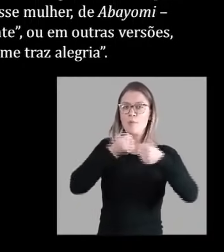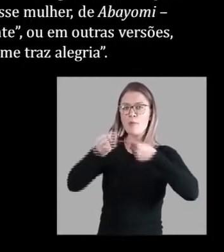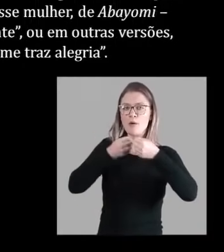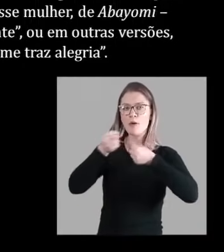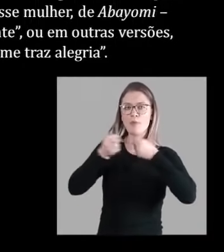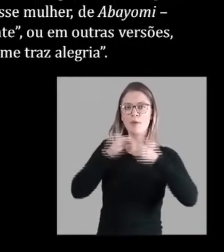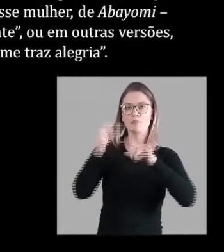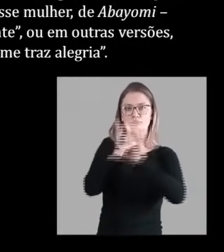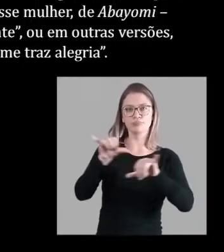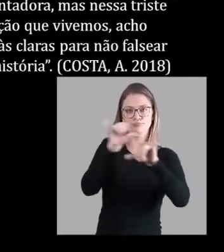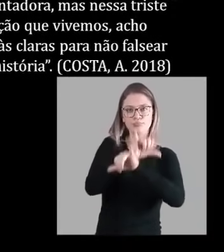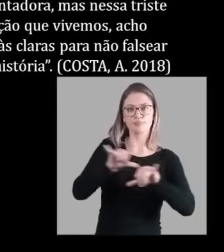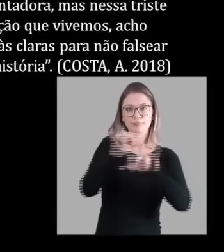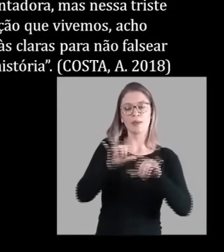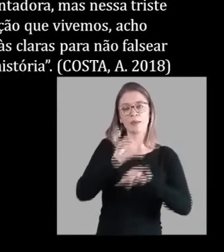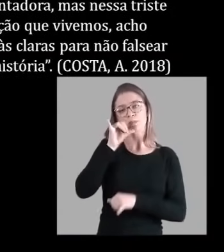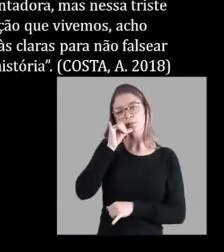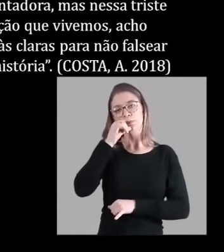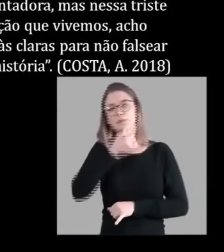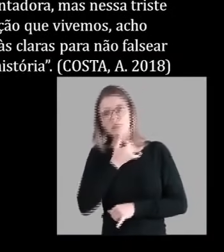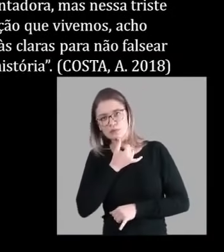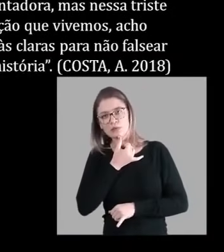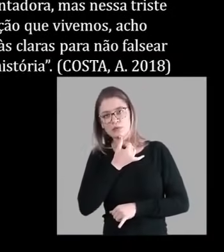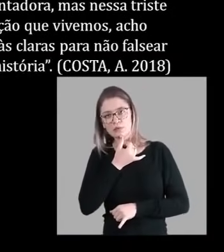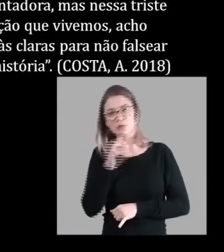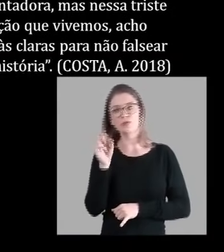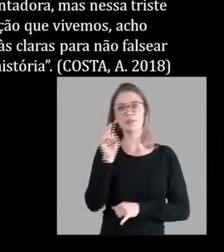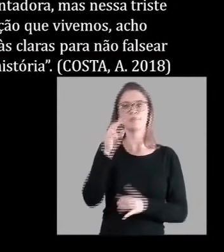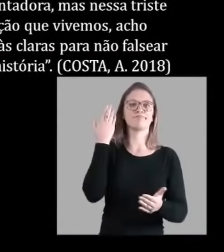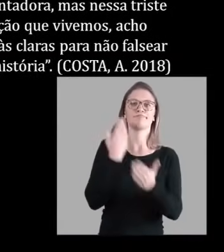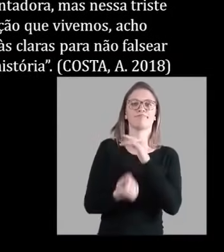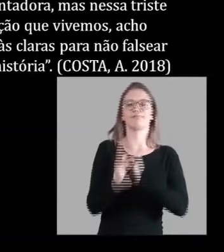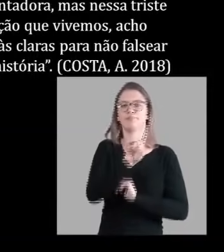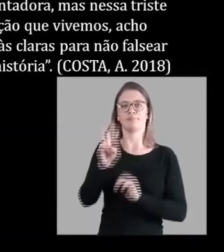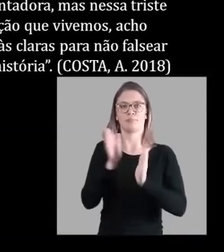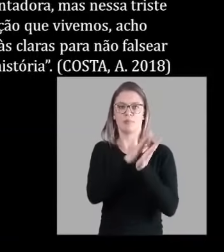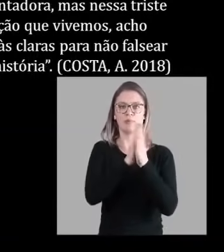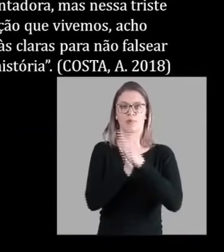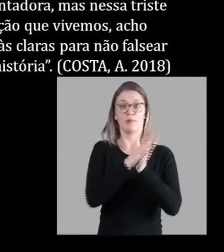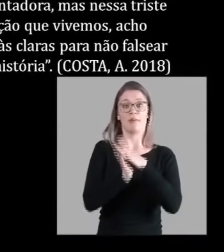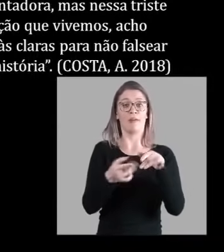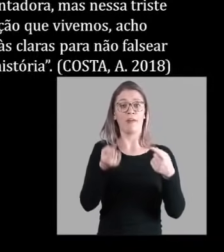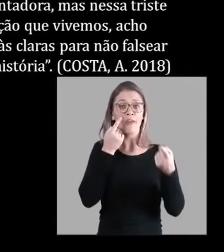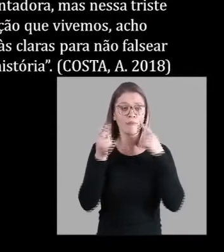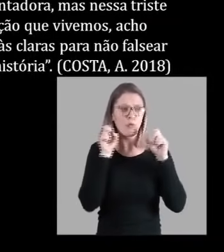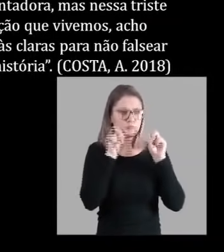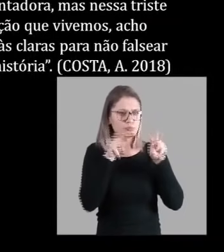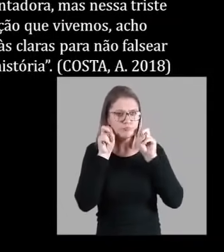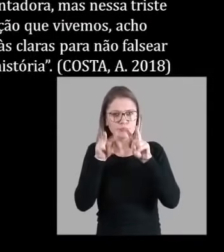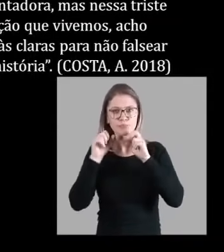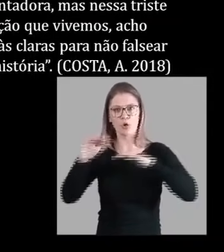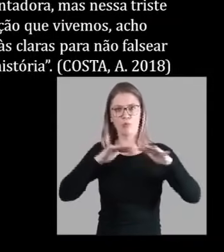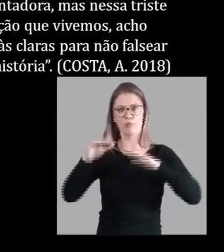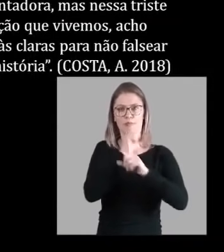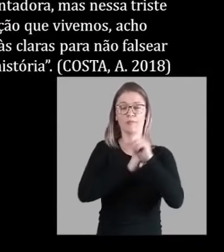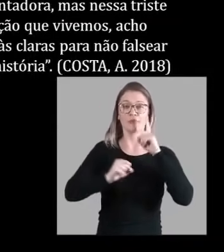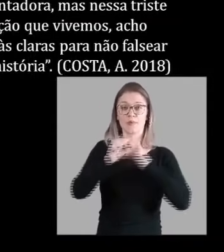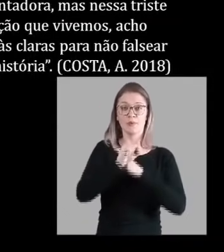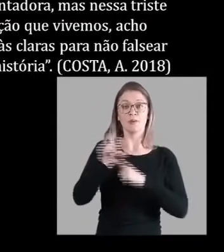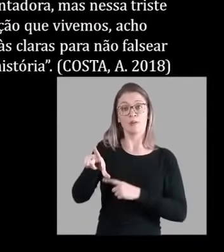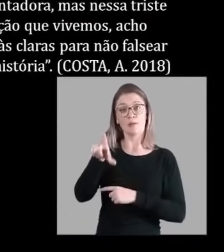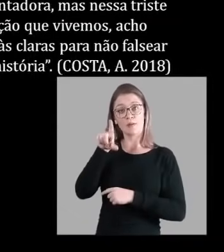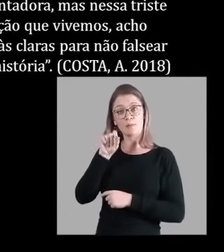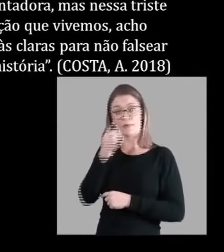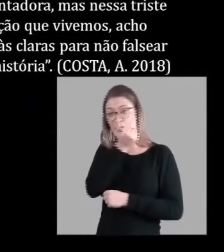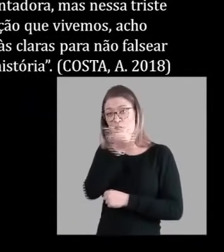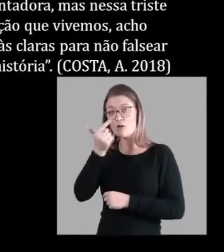em 1987. Em uma entrevista a um programa televisivo, Lena lamenta a invenção que lhe tirou a autoria da boneca. Disse que mais